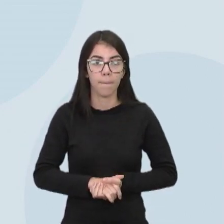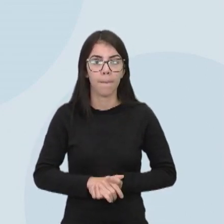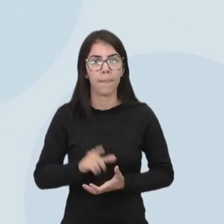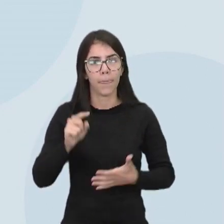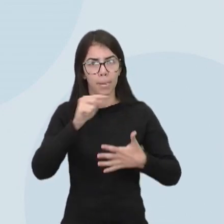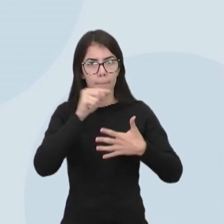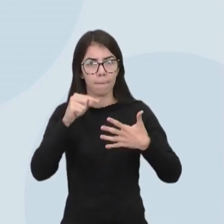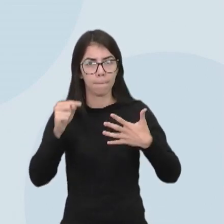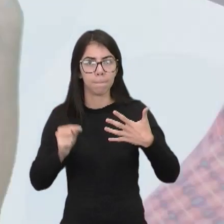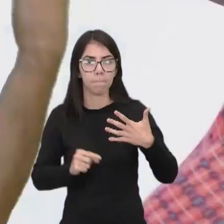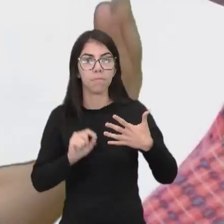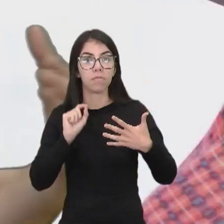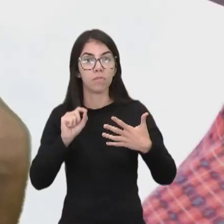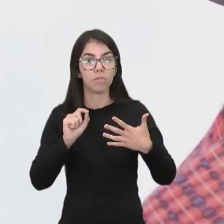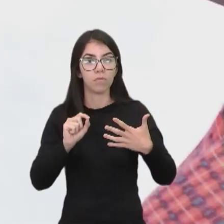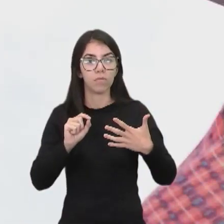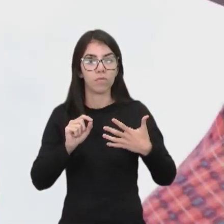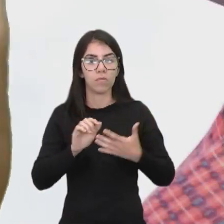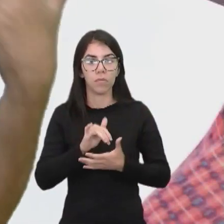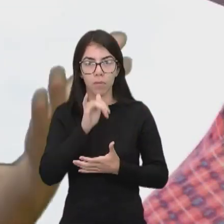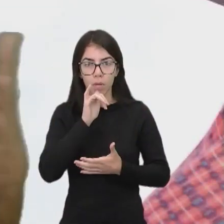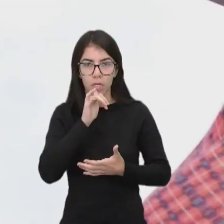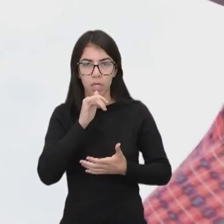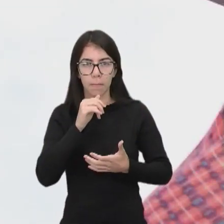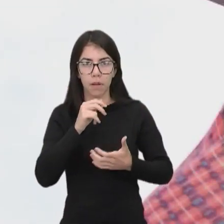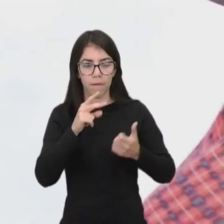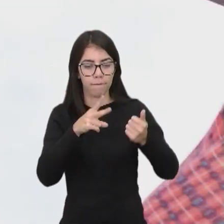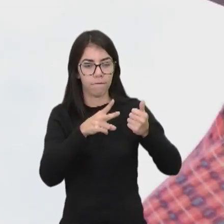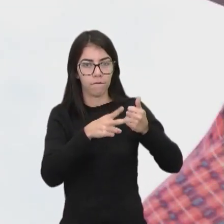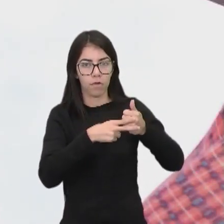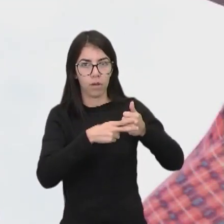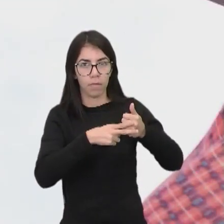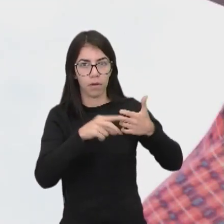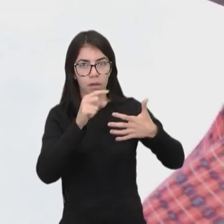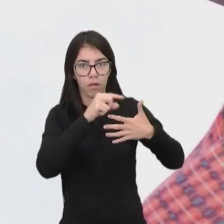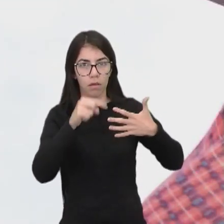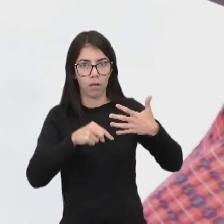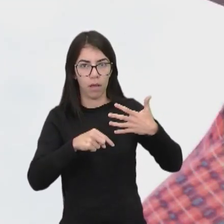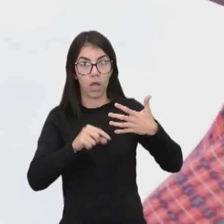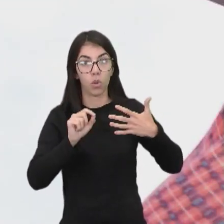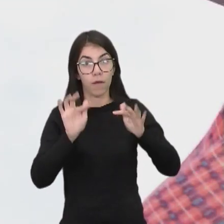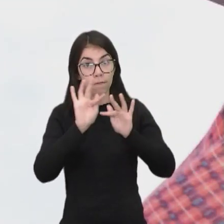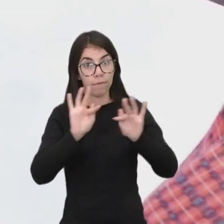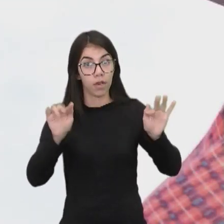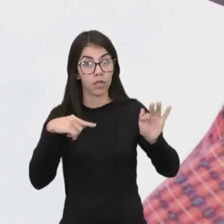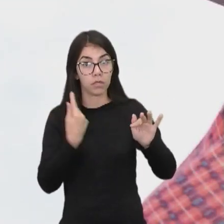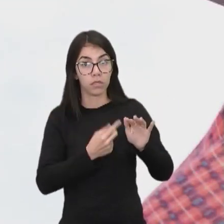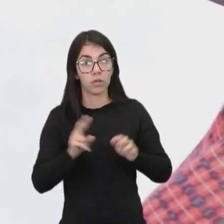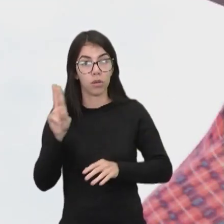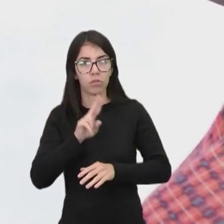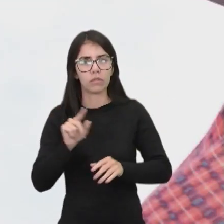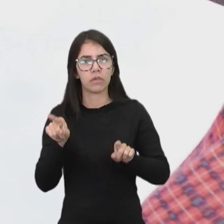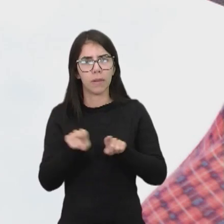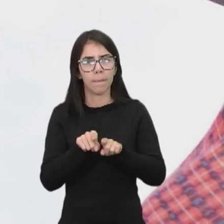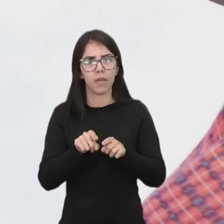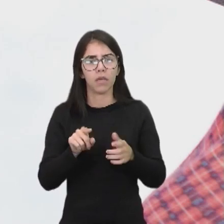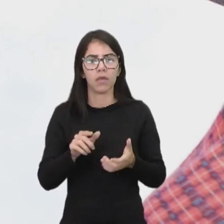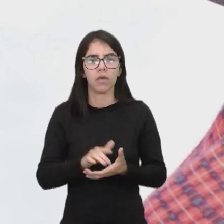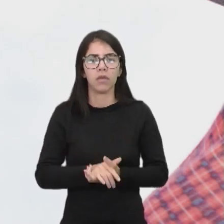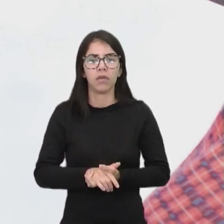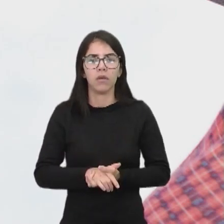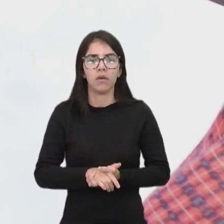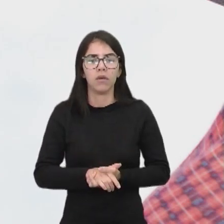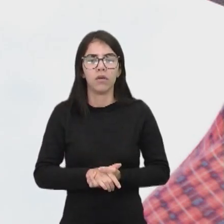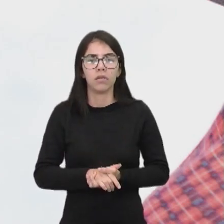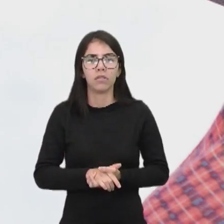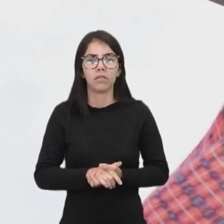pontos, né, no próprio vocabulário, frases que às vezes a gente usa, né, e pontos aí que a gente usa